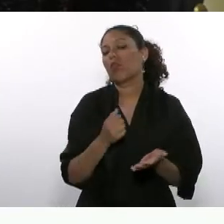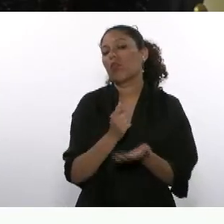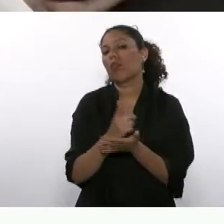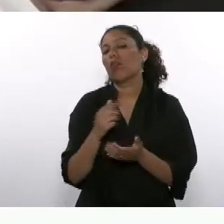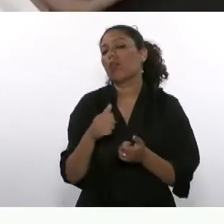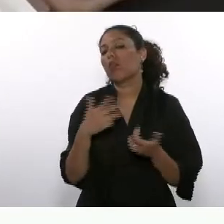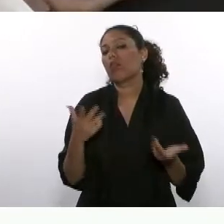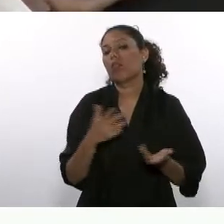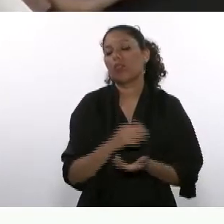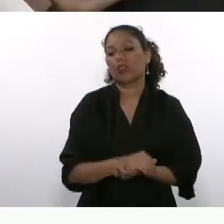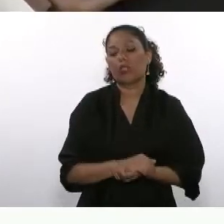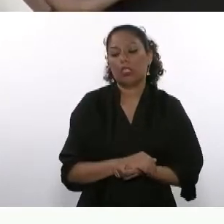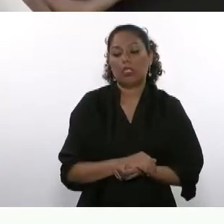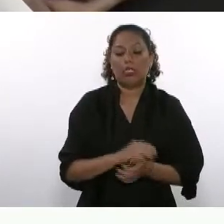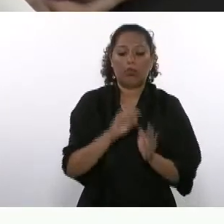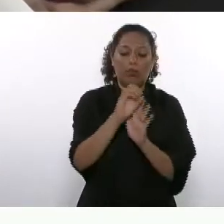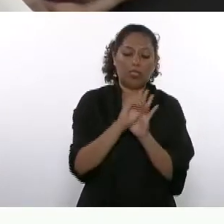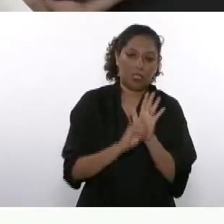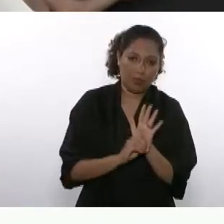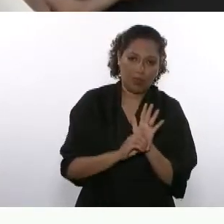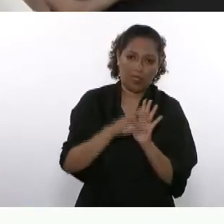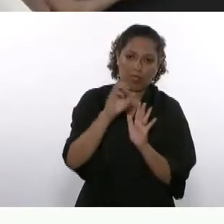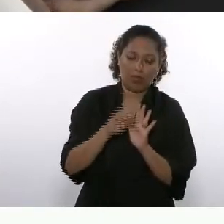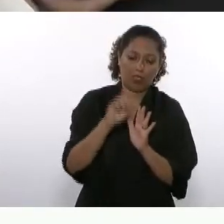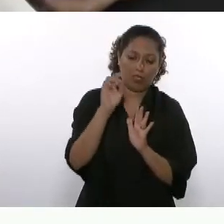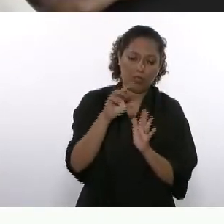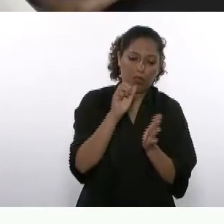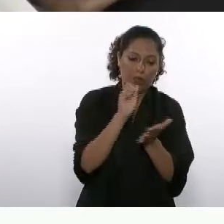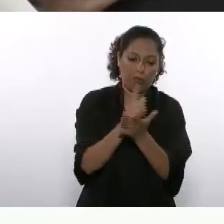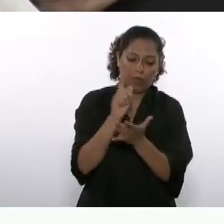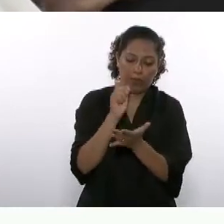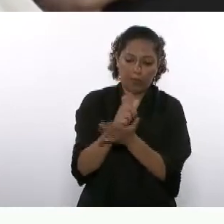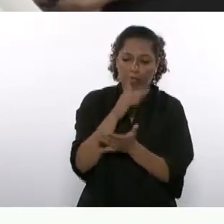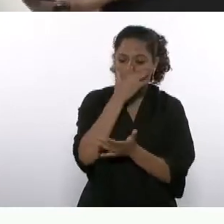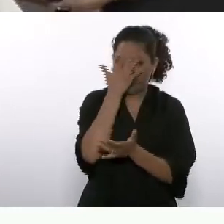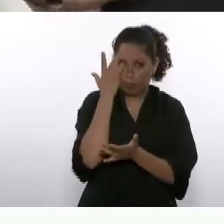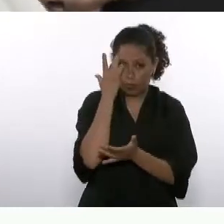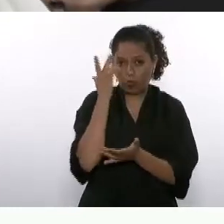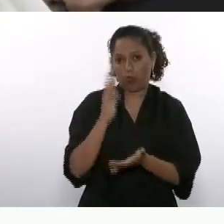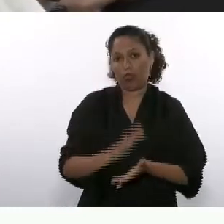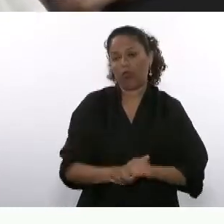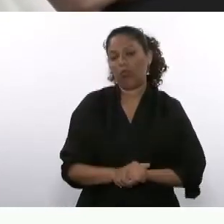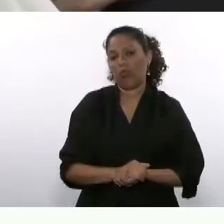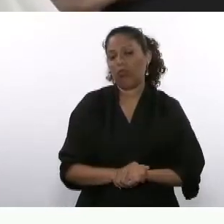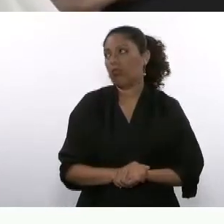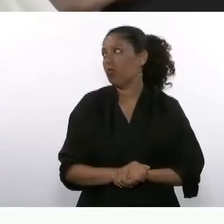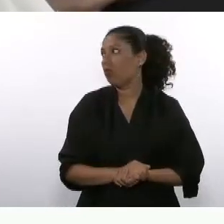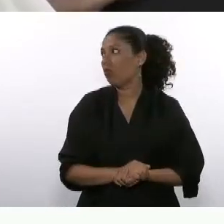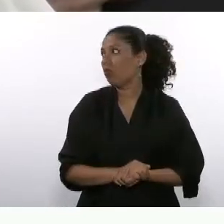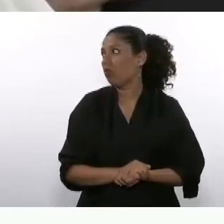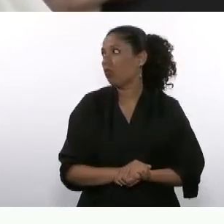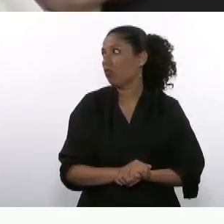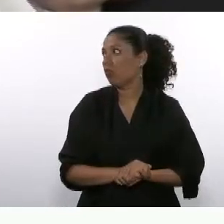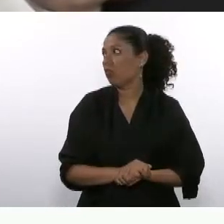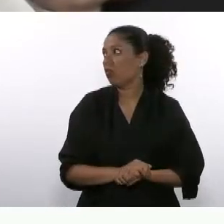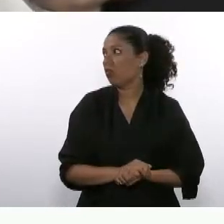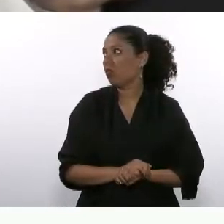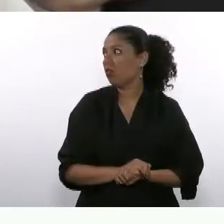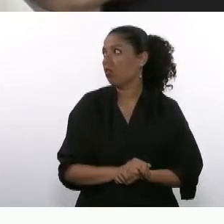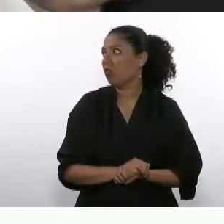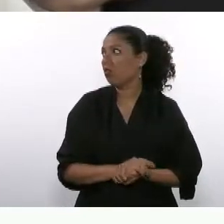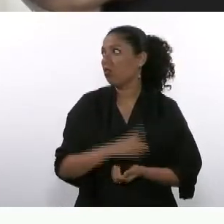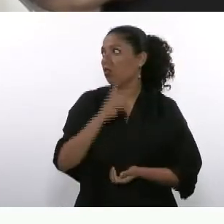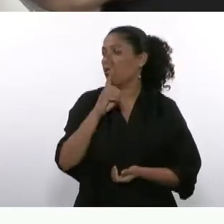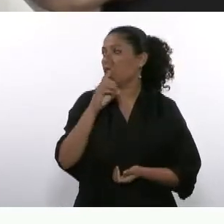Na verdade, esse orçamento é somente para a parte de pessoal. Finalística, eles não têm nada. Eu vou chamar o Arnoldo, tá? Que é o DAF